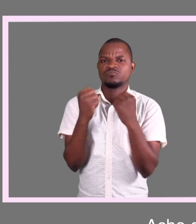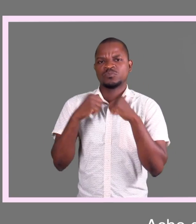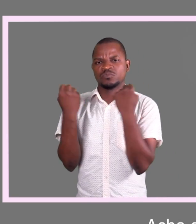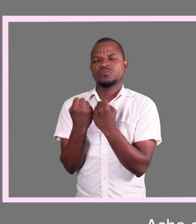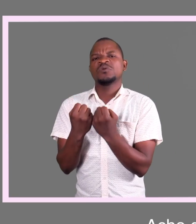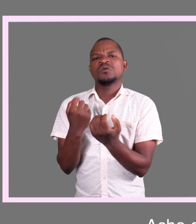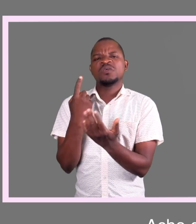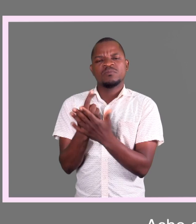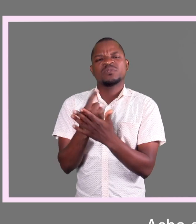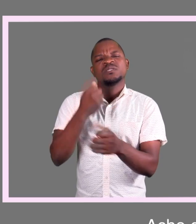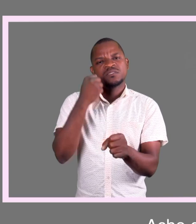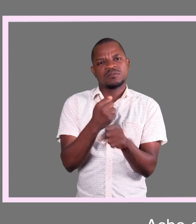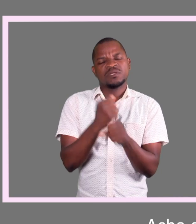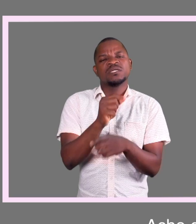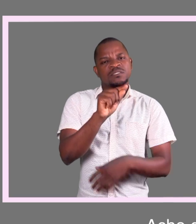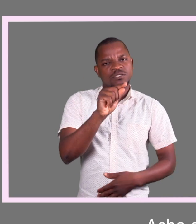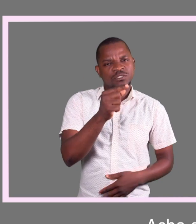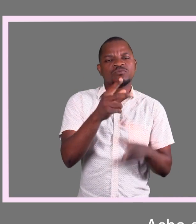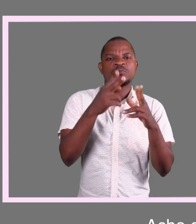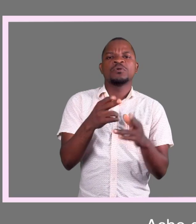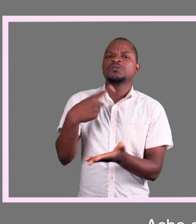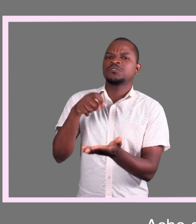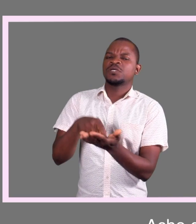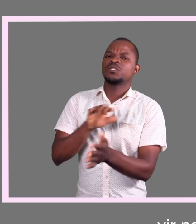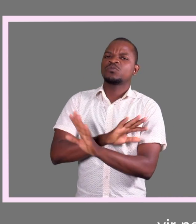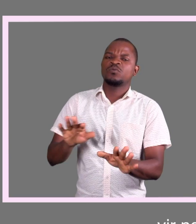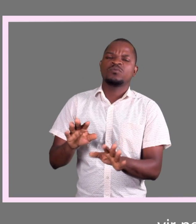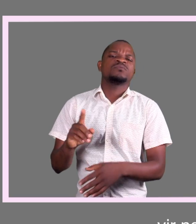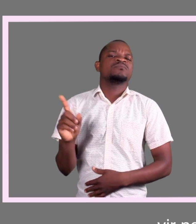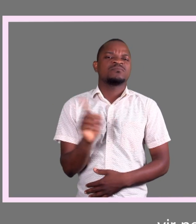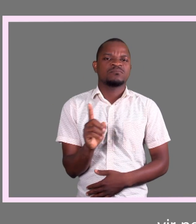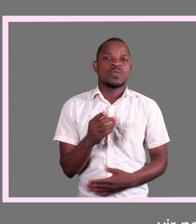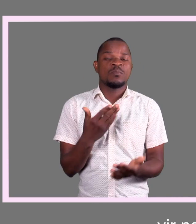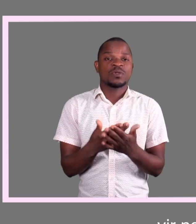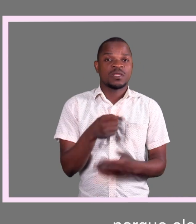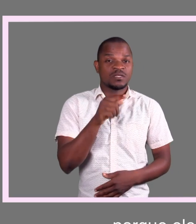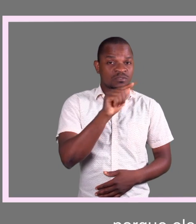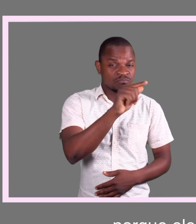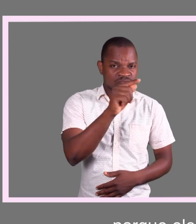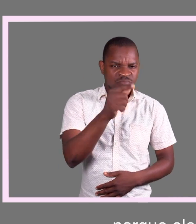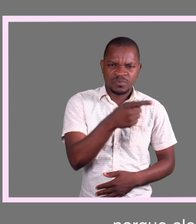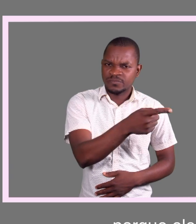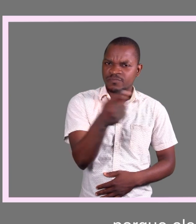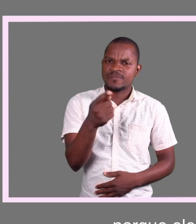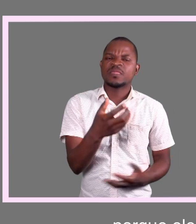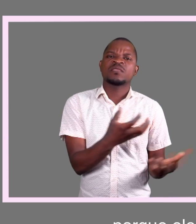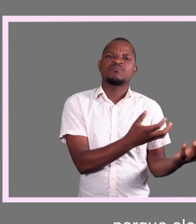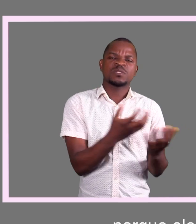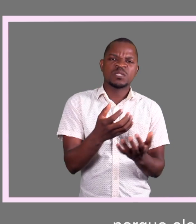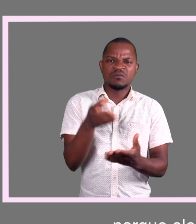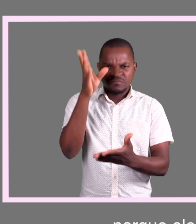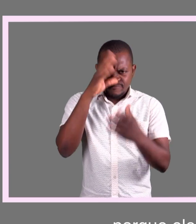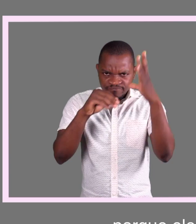dos deficientes deveria também sair da cidade do Maputo de uma vez a outra para os postos administrativos, porque eles precisam